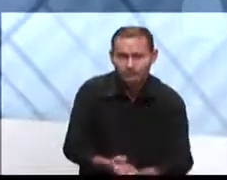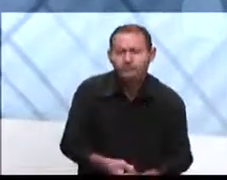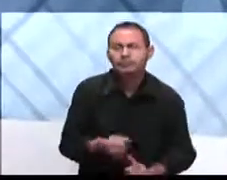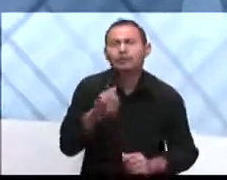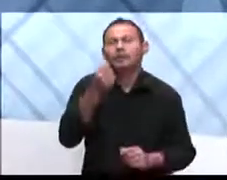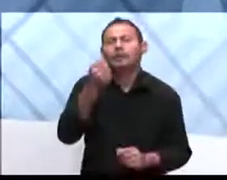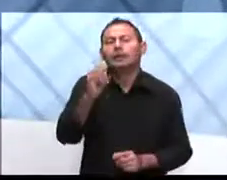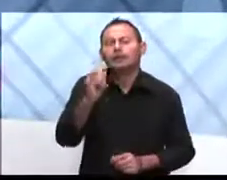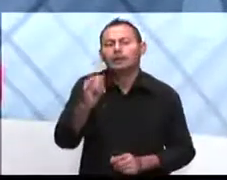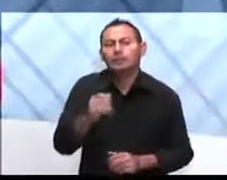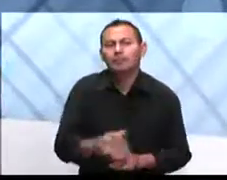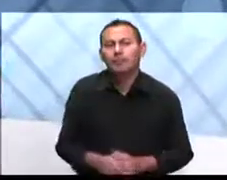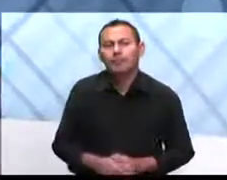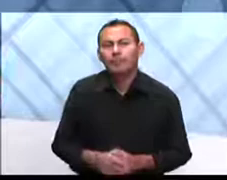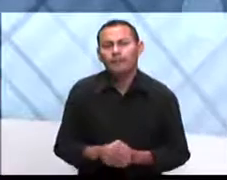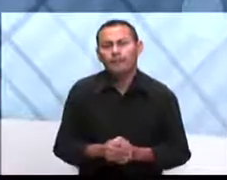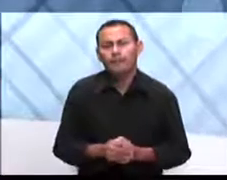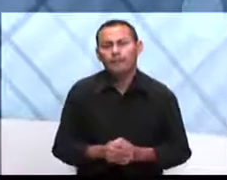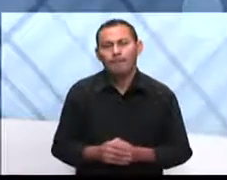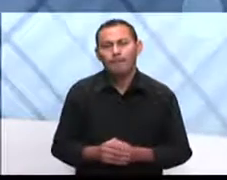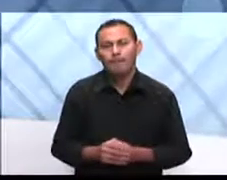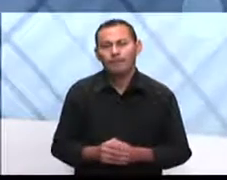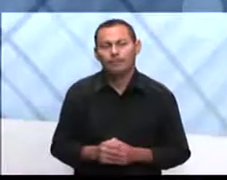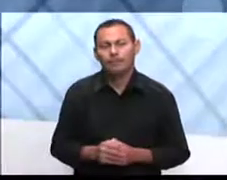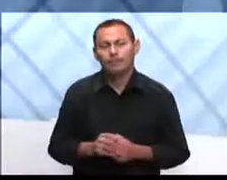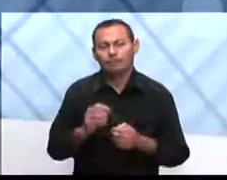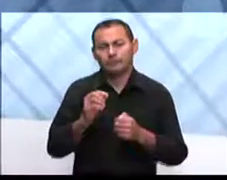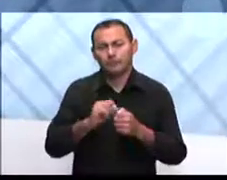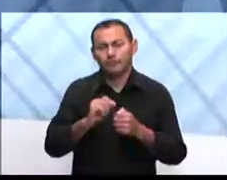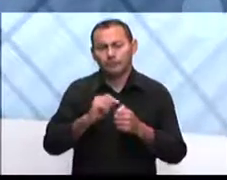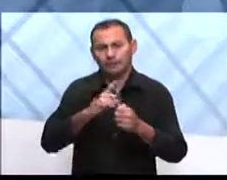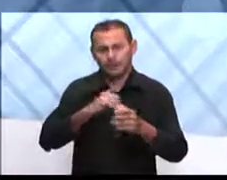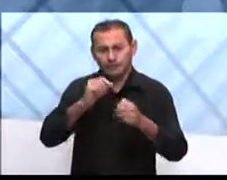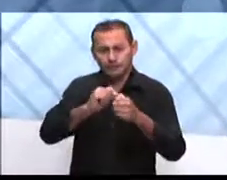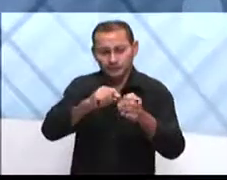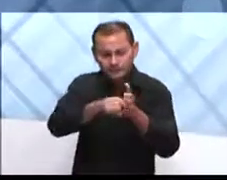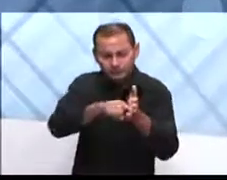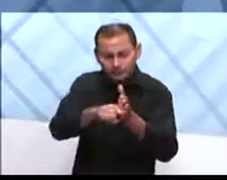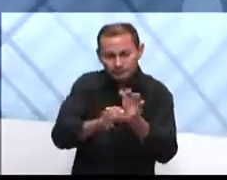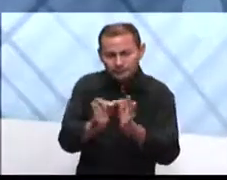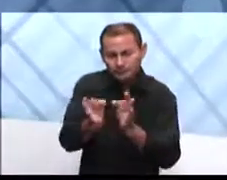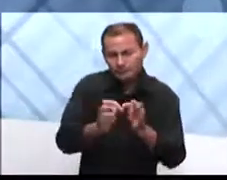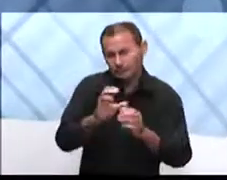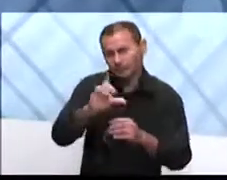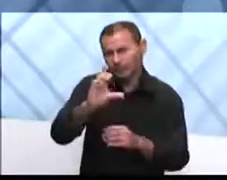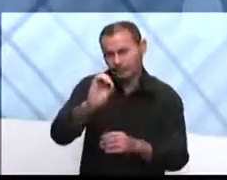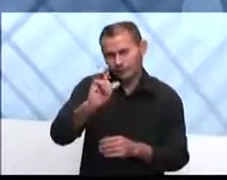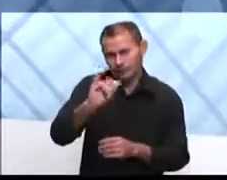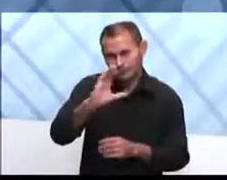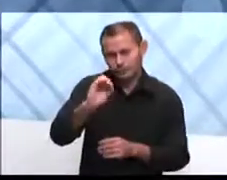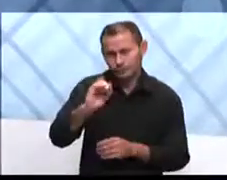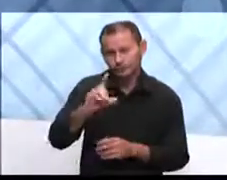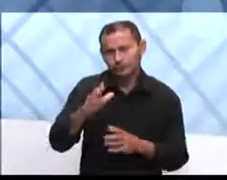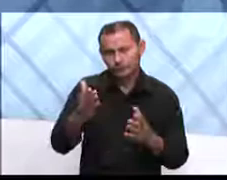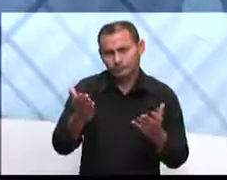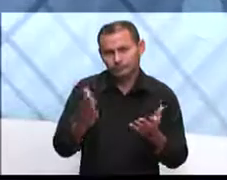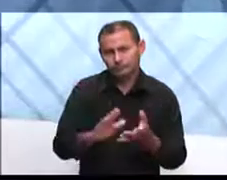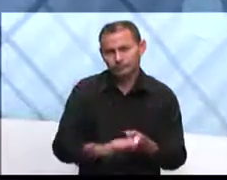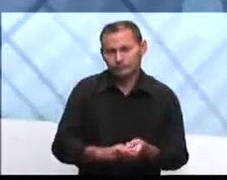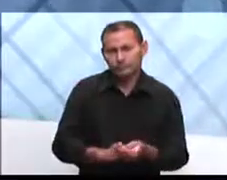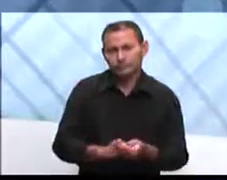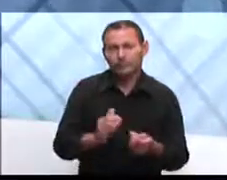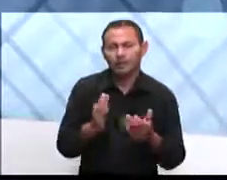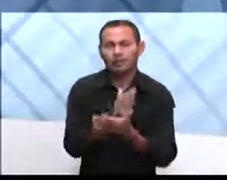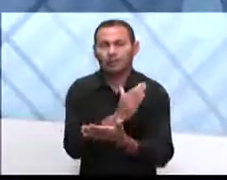aí, então, né, formando essas perguntas, logicamente, então, né,